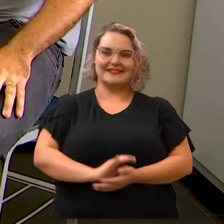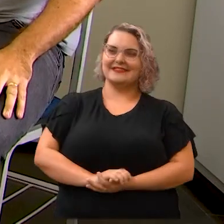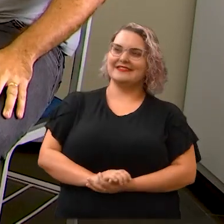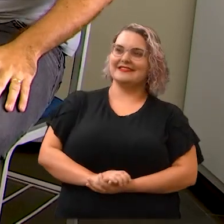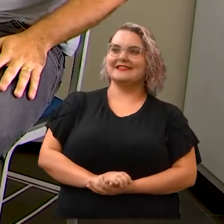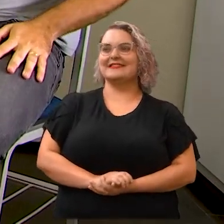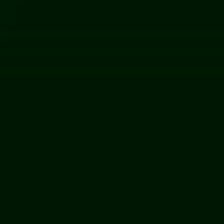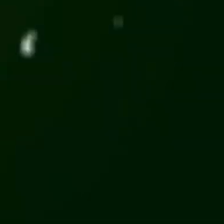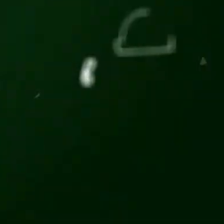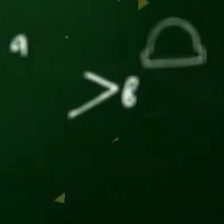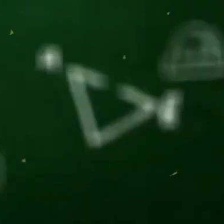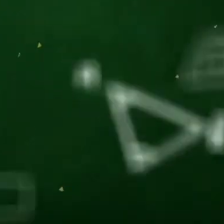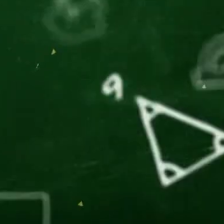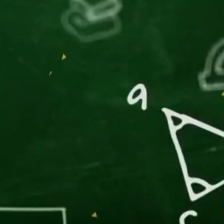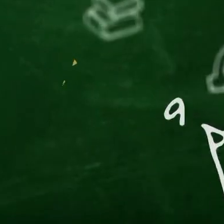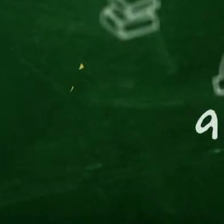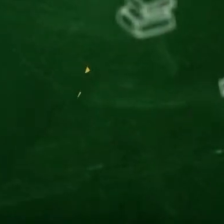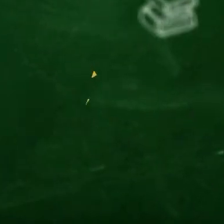na educação tchau